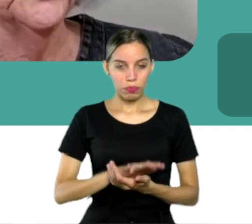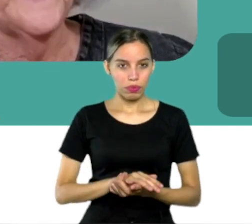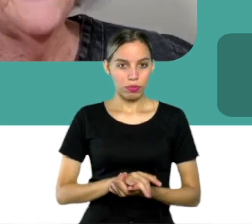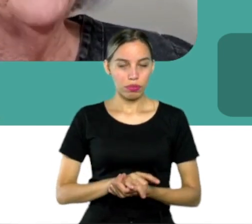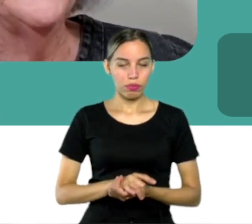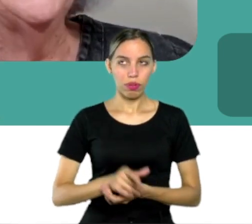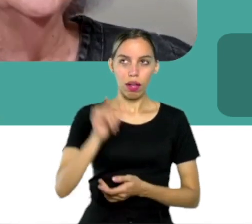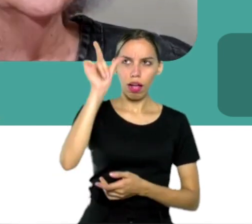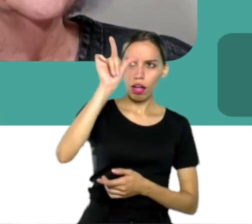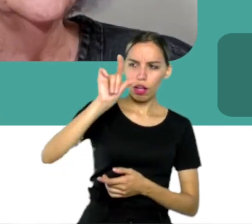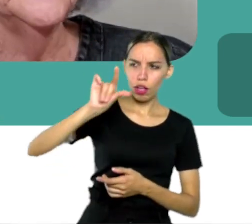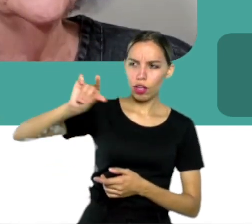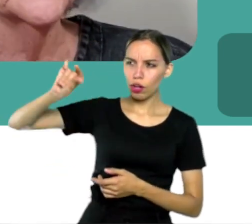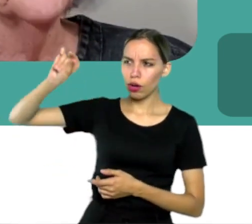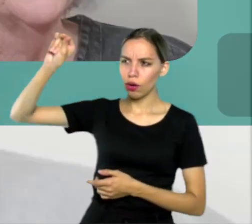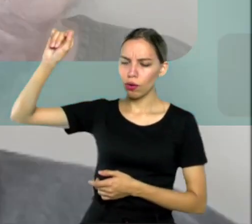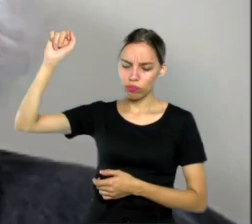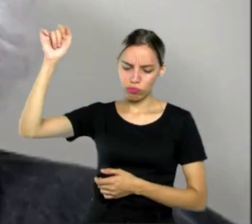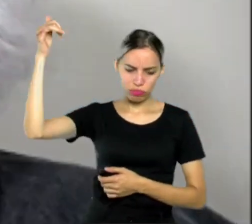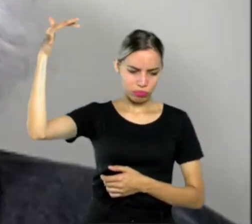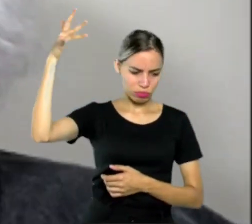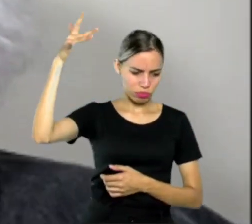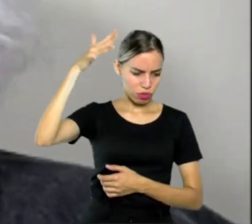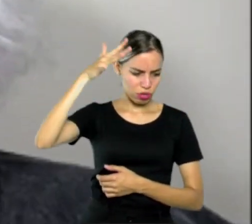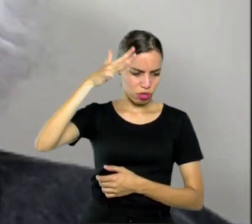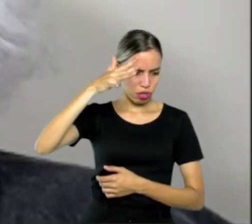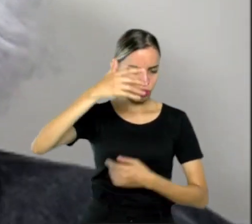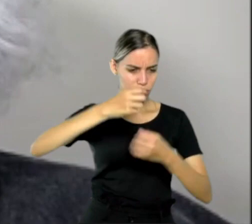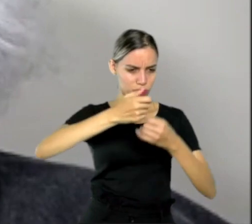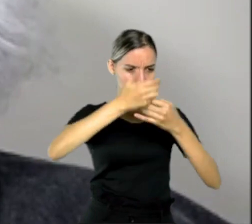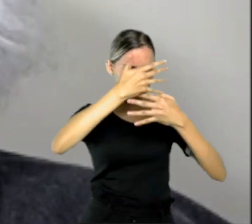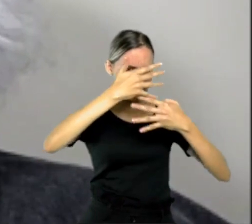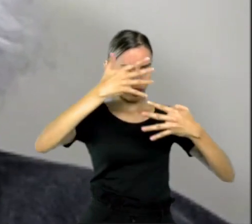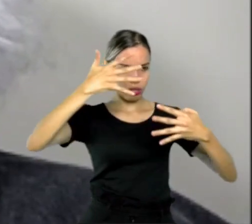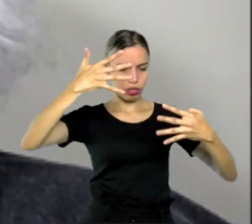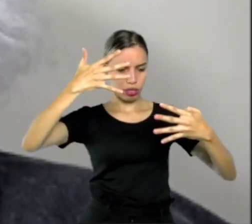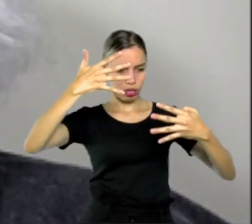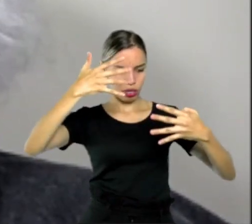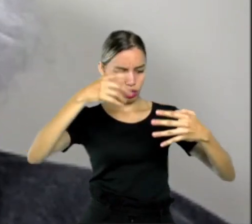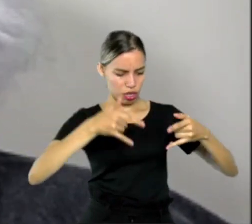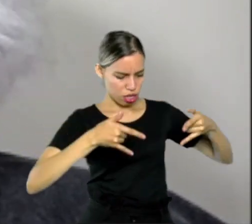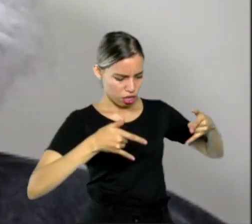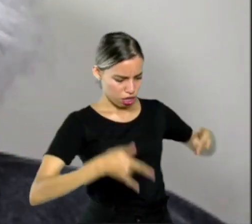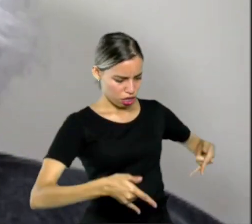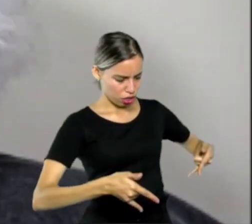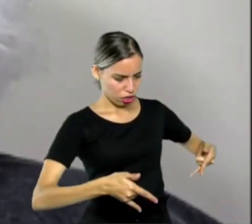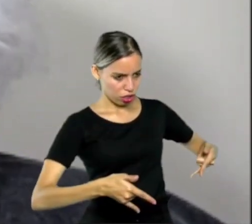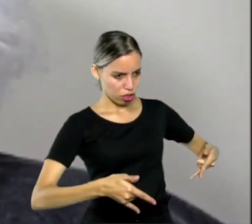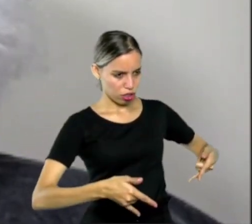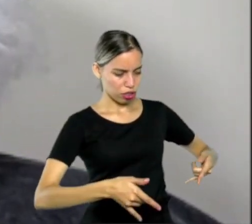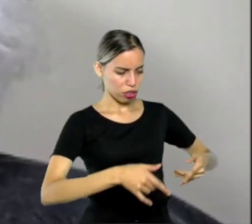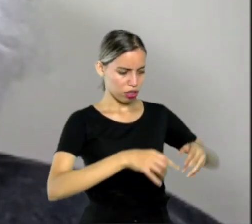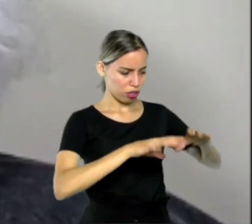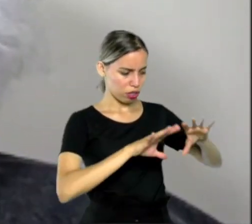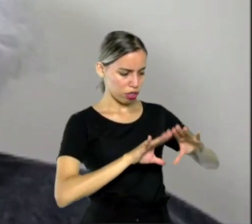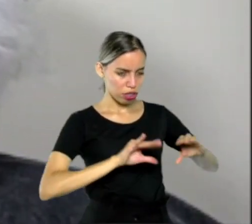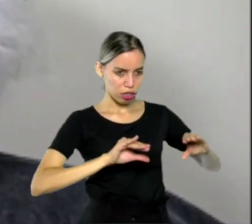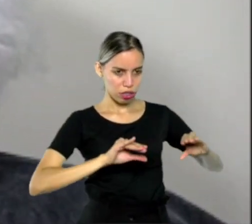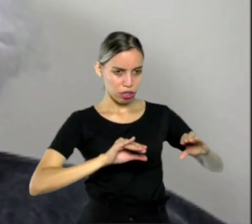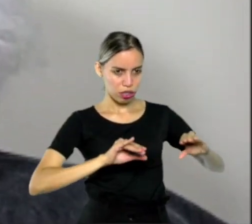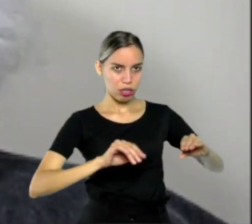o luar penetra entre as persianas, listra a cama, o lençol, as fronhas, mescla as